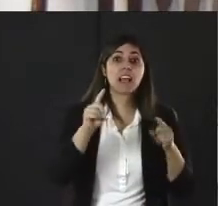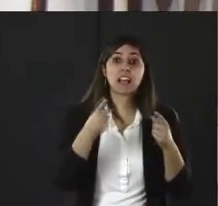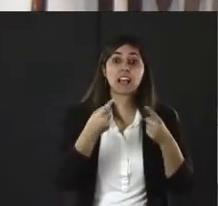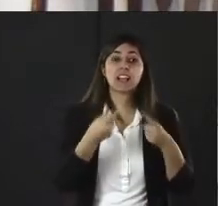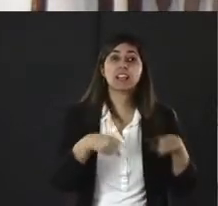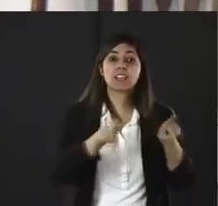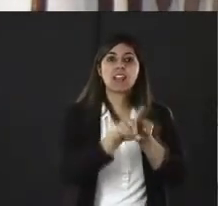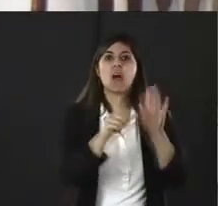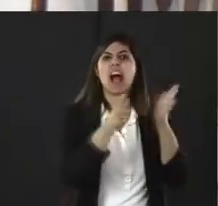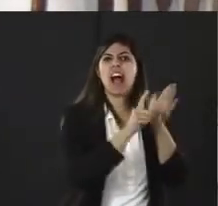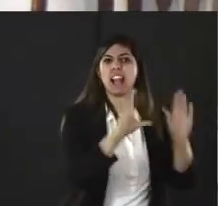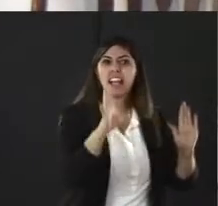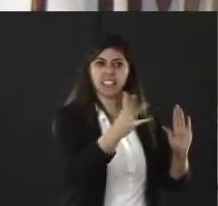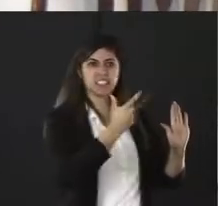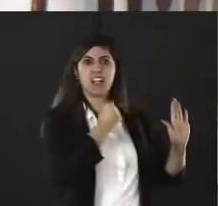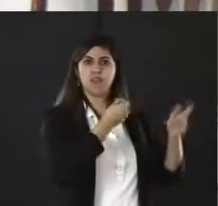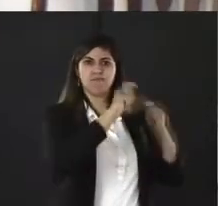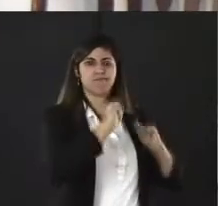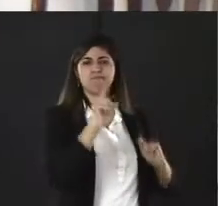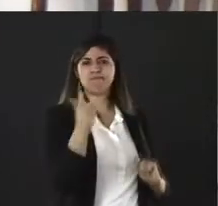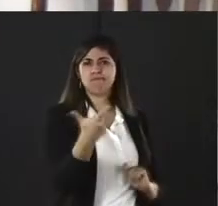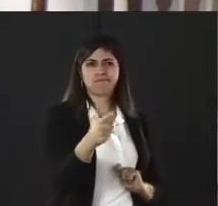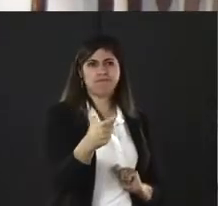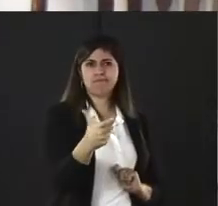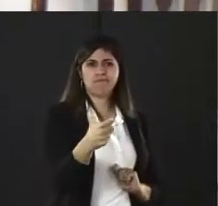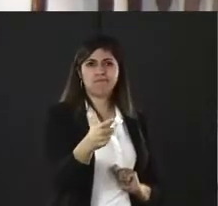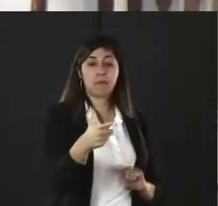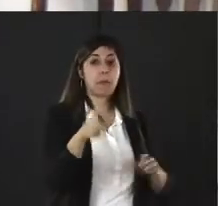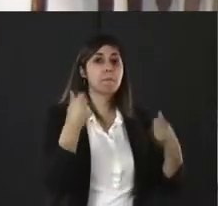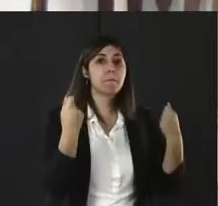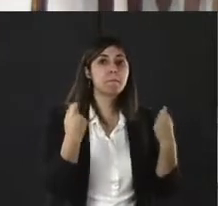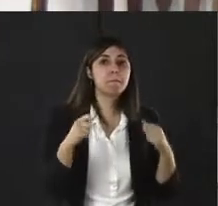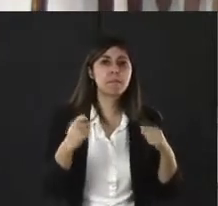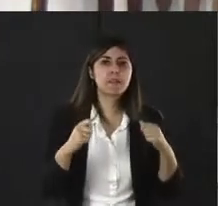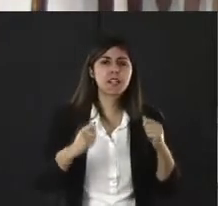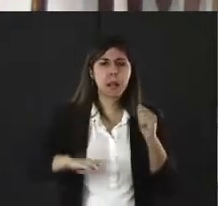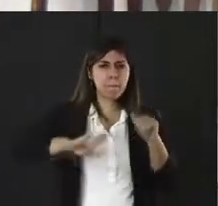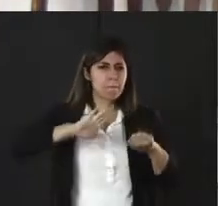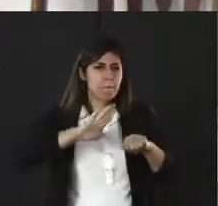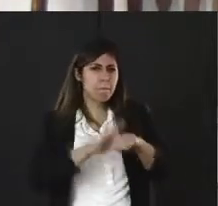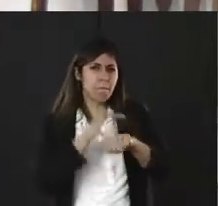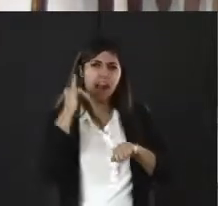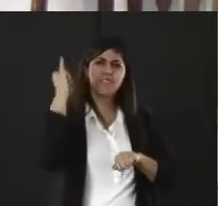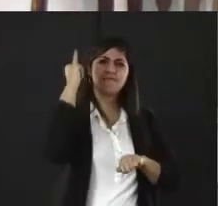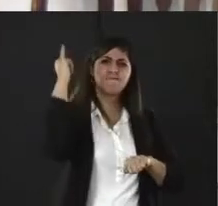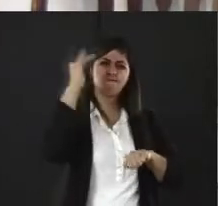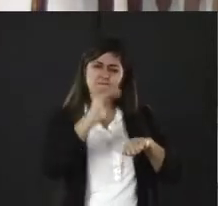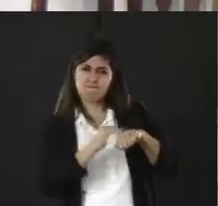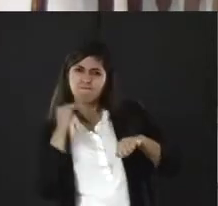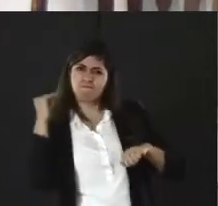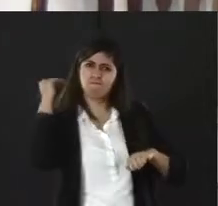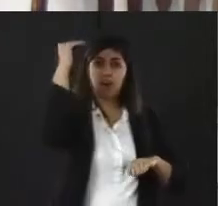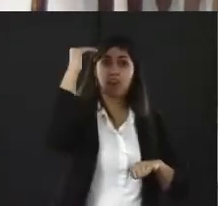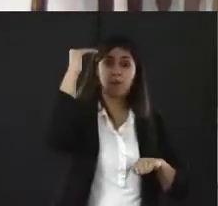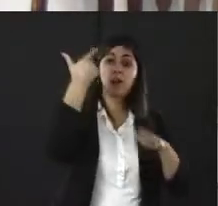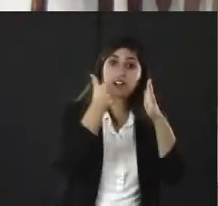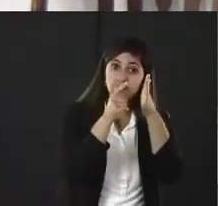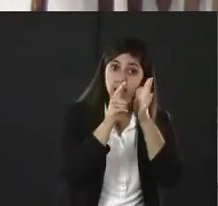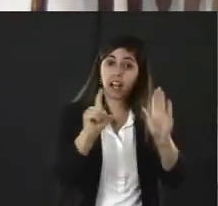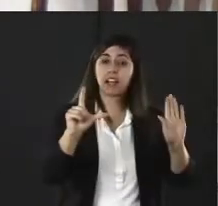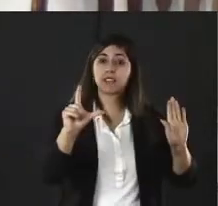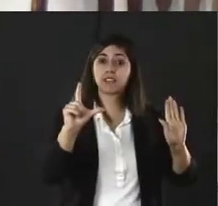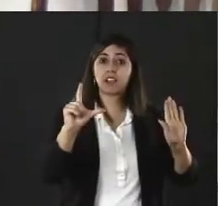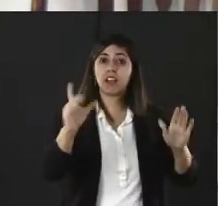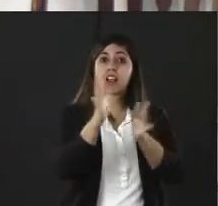não salva porque precisaria de um ato superior à lei e aos que cumprem a lei é